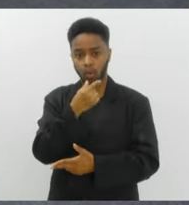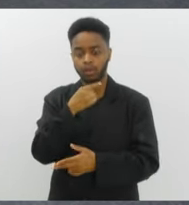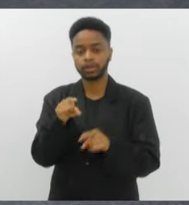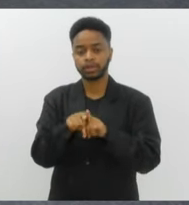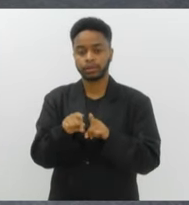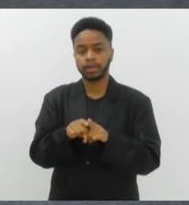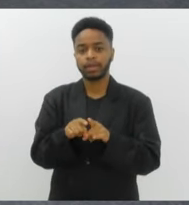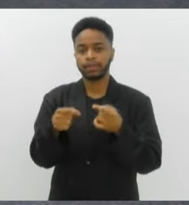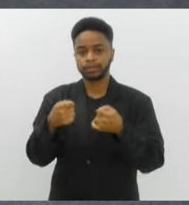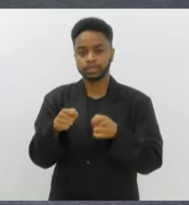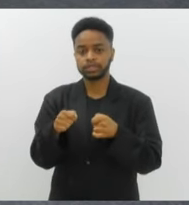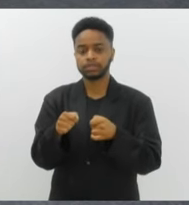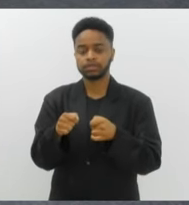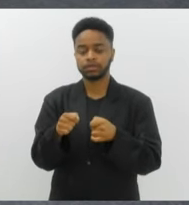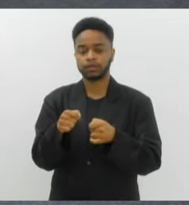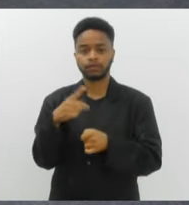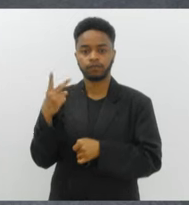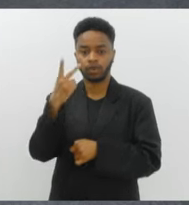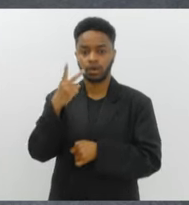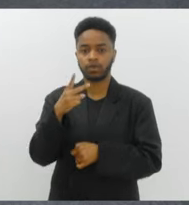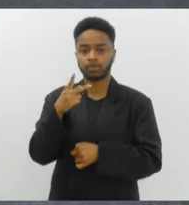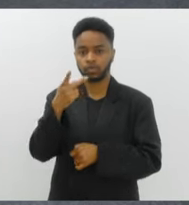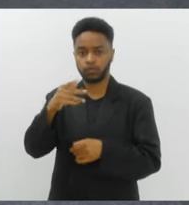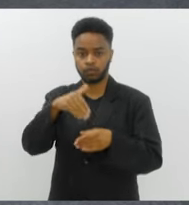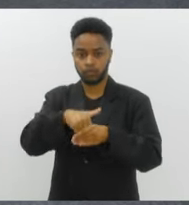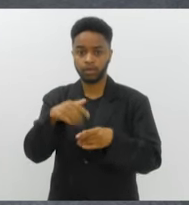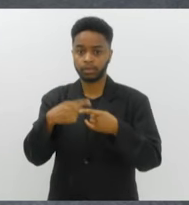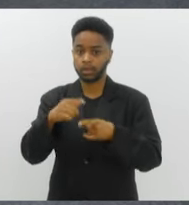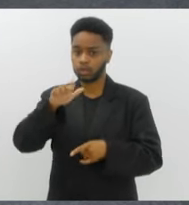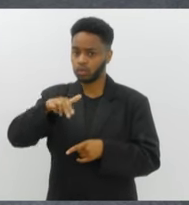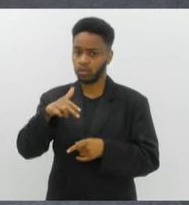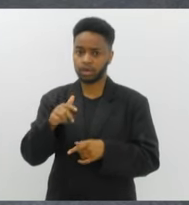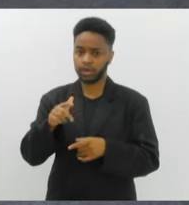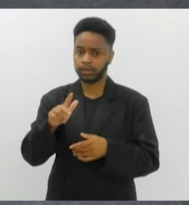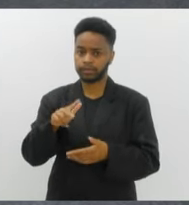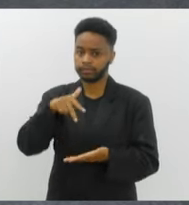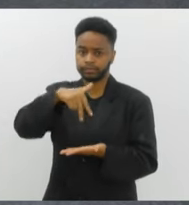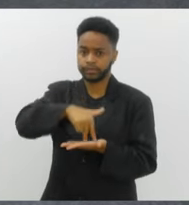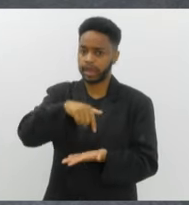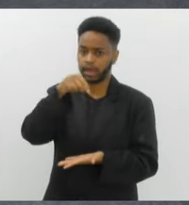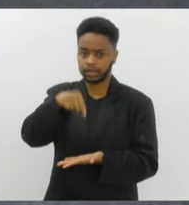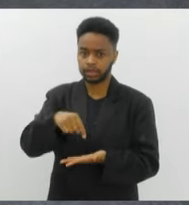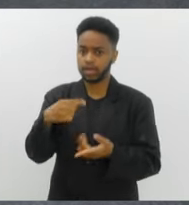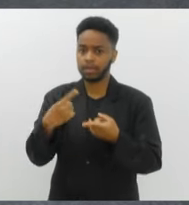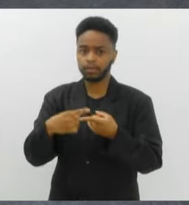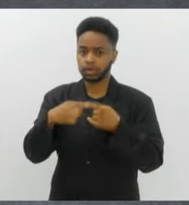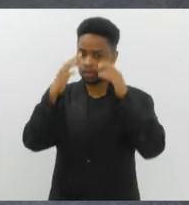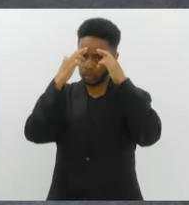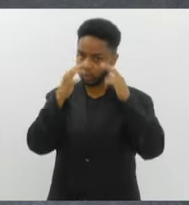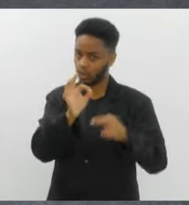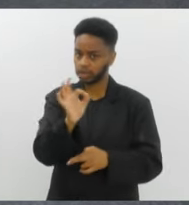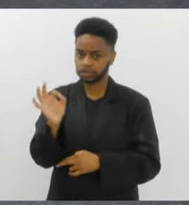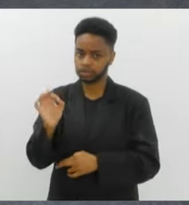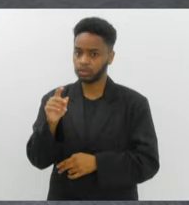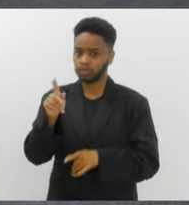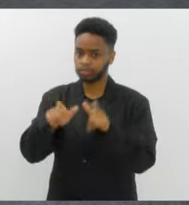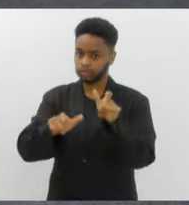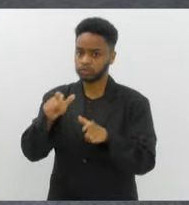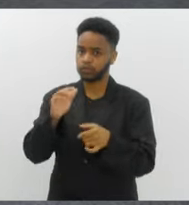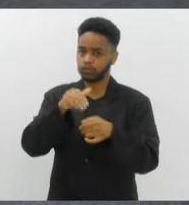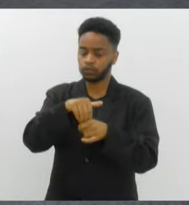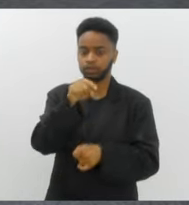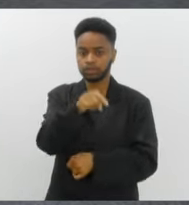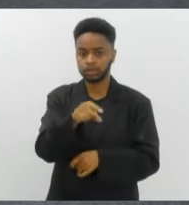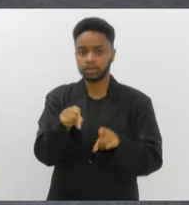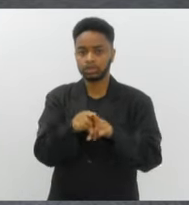votos. Vossa Excelência, que nunca pisou nesse plenário, Vossa Excelência, que desrespeitou os votos que recebeu, mais uma